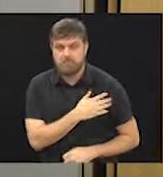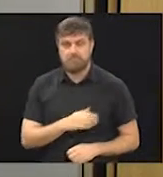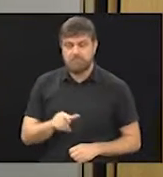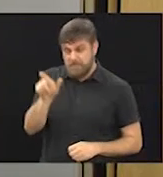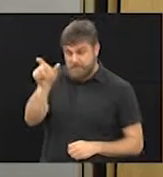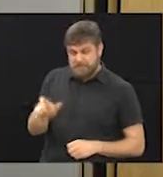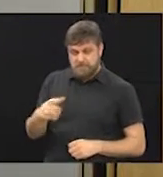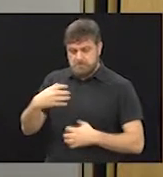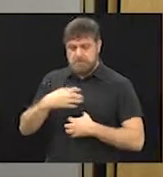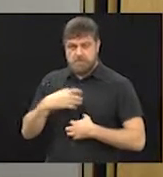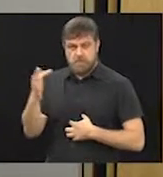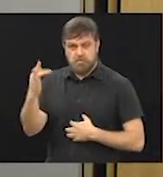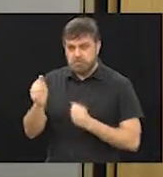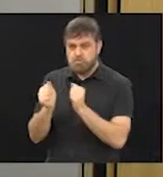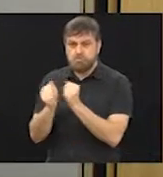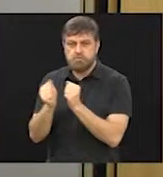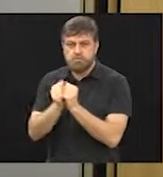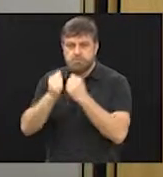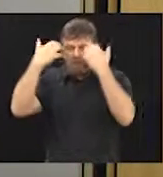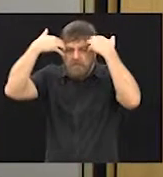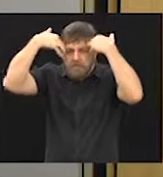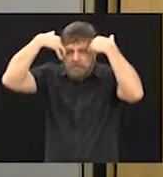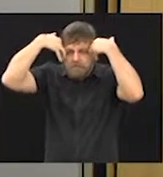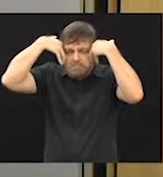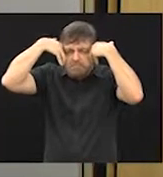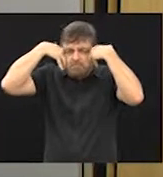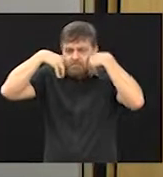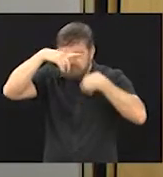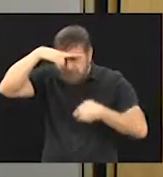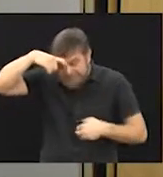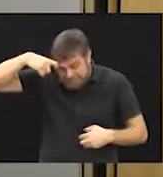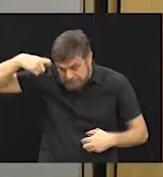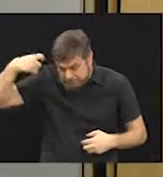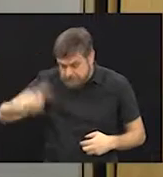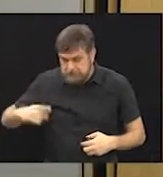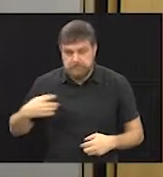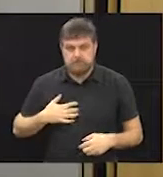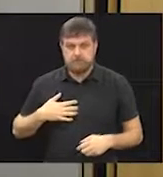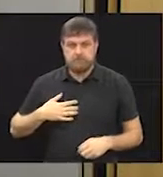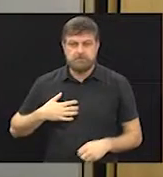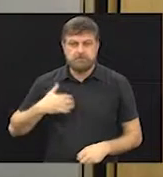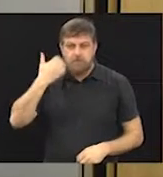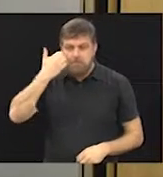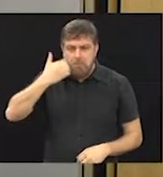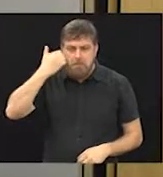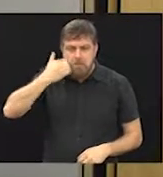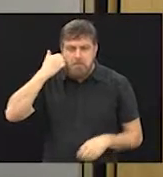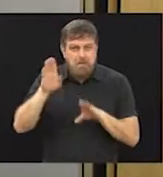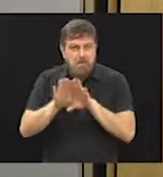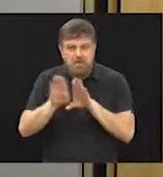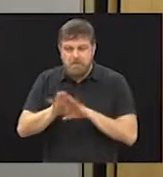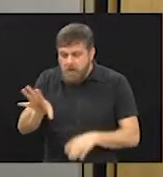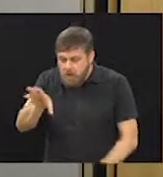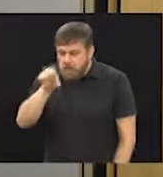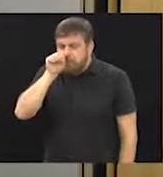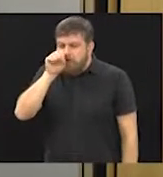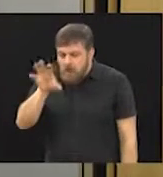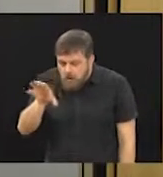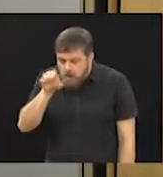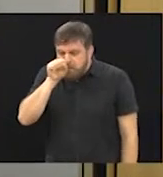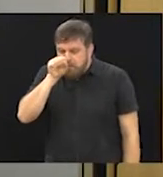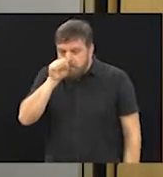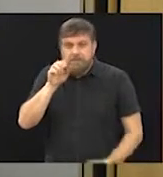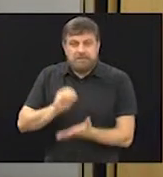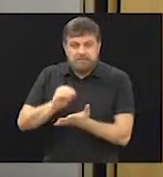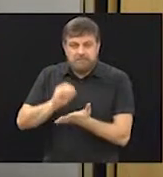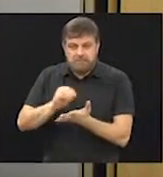dor ela é acompanhada de sudorese, palidez, falta de ar, e ela pode se irradiar. Ela